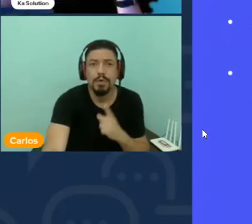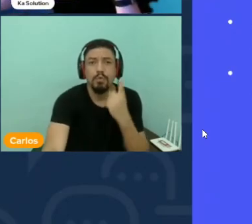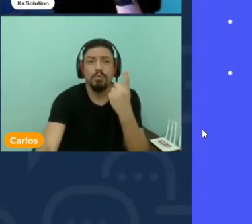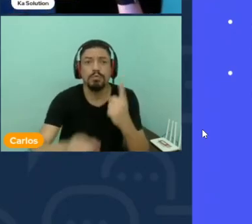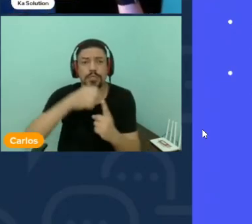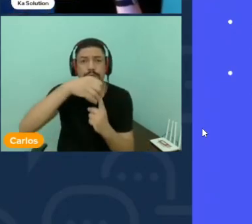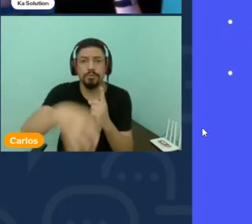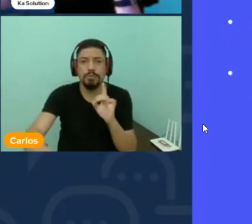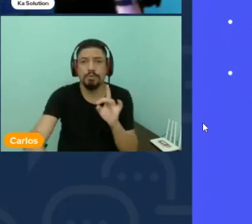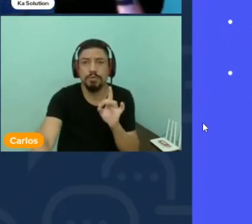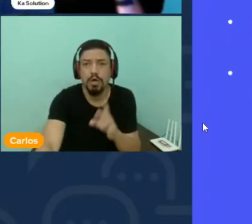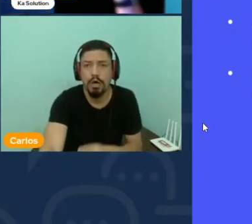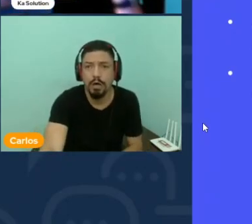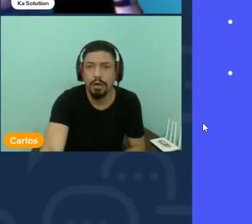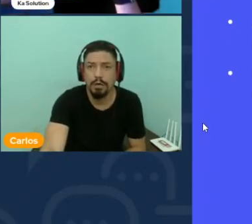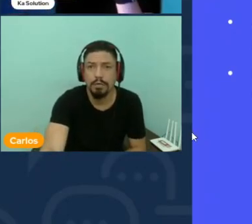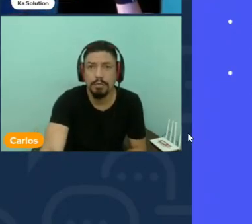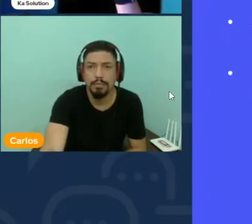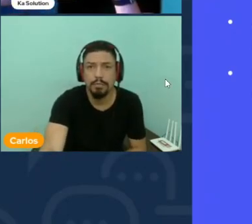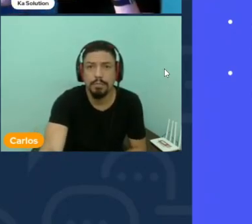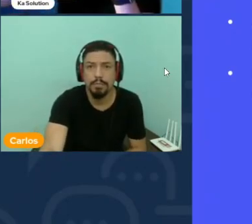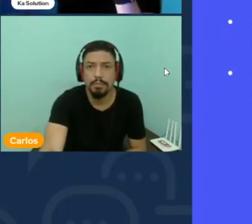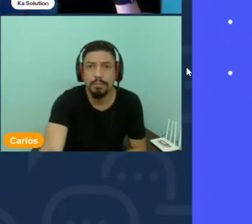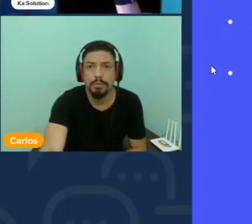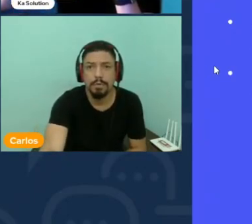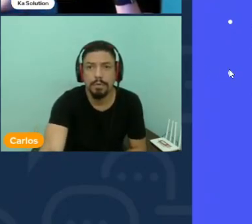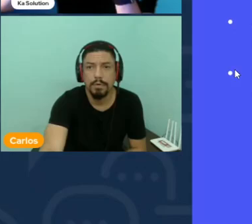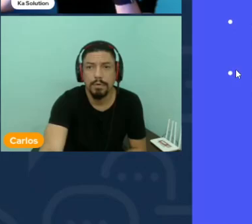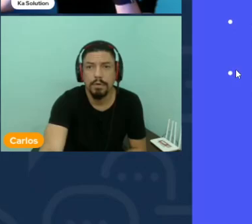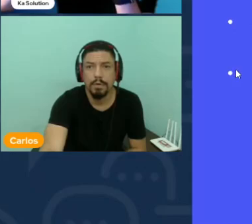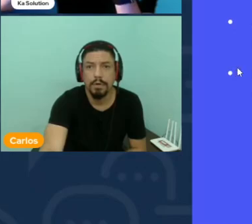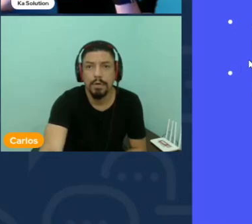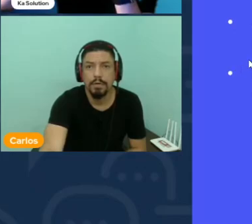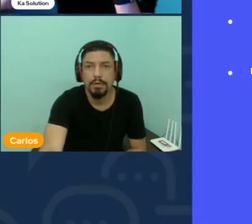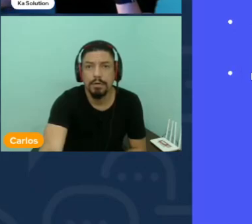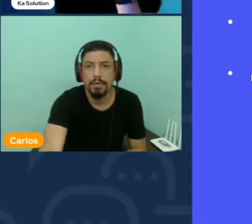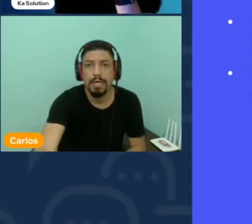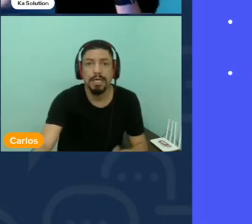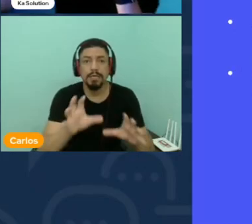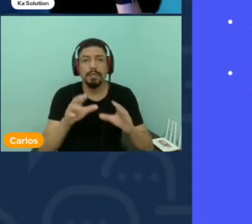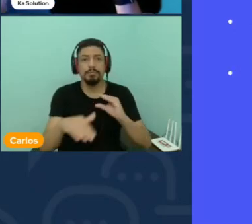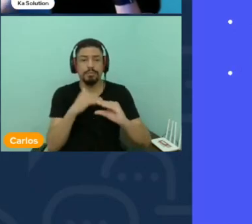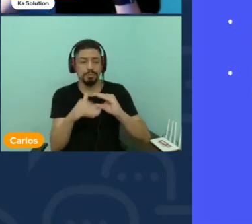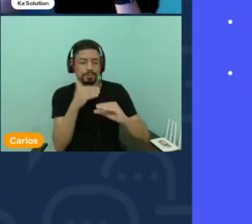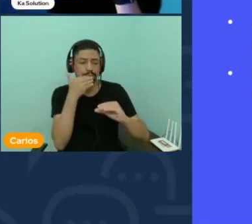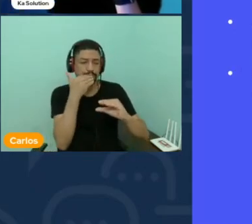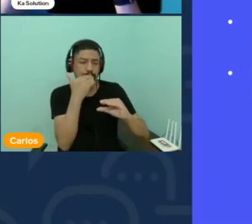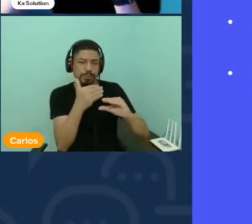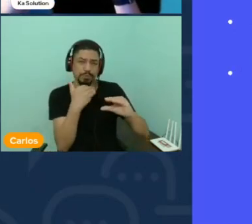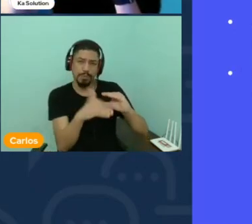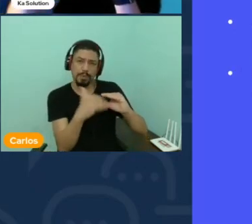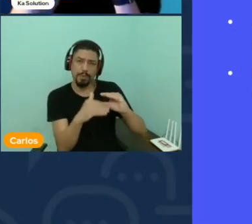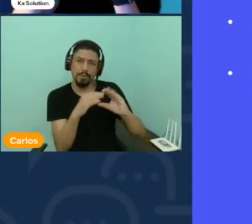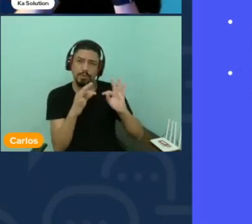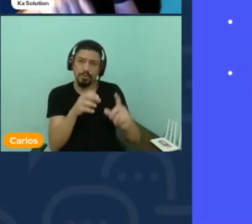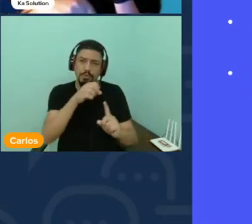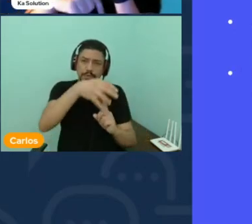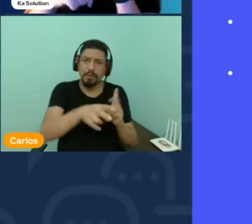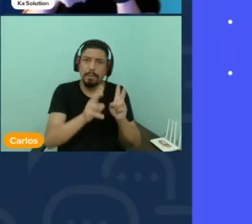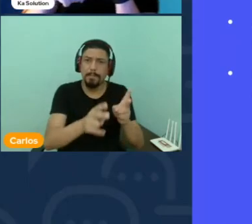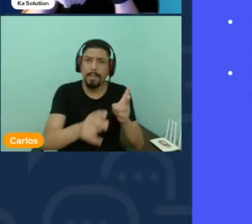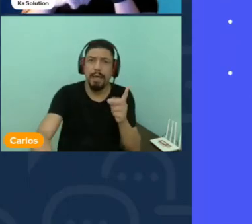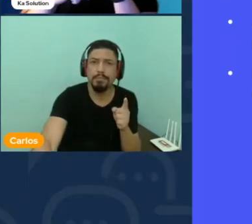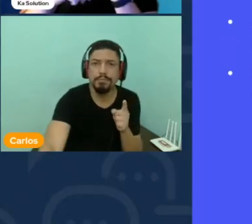e eu estou recebendo solicitações de acesso para esse servidor. Mas quando eu estou recebendo muitas solicitações